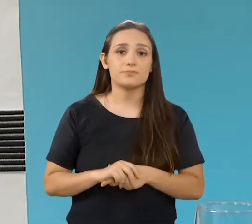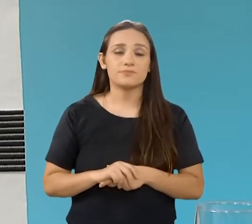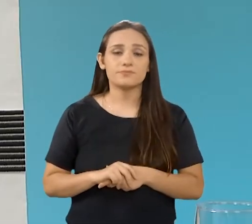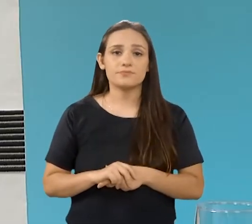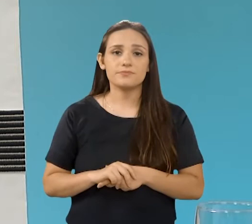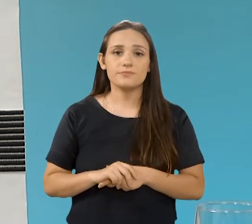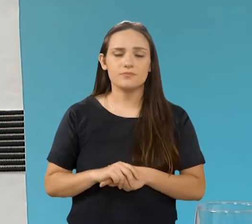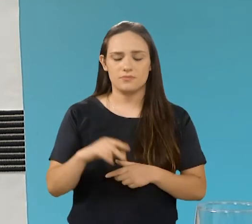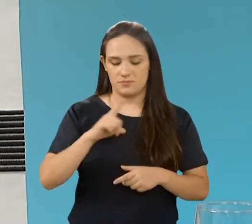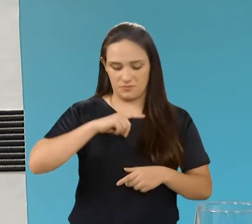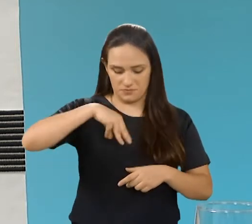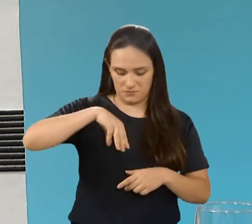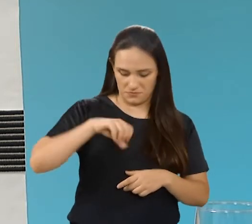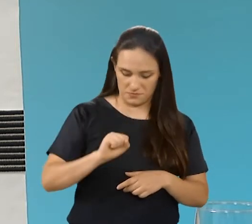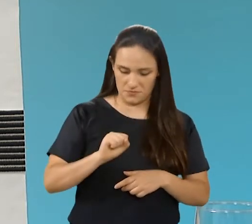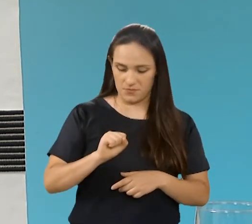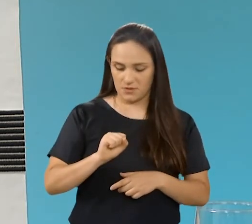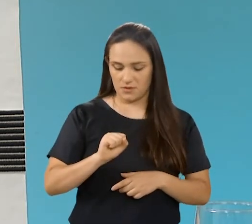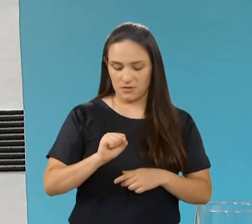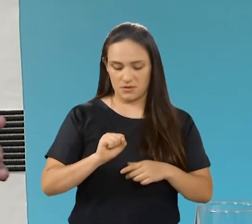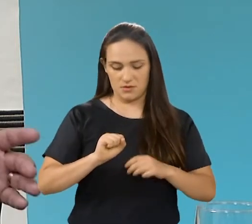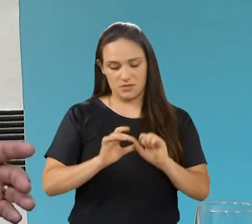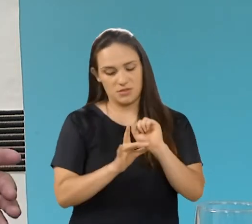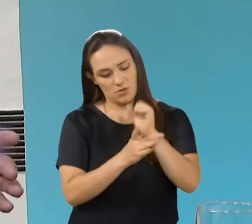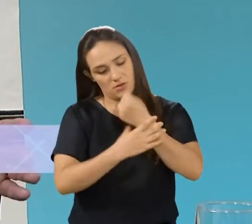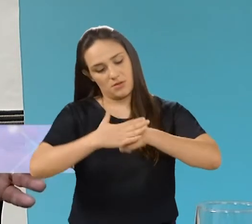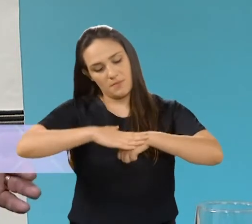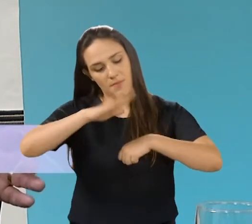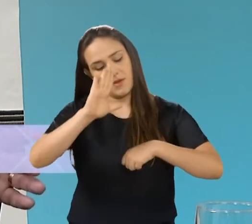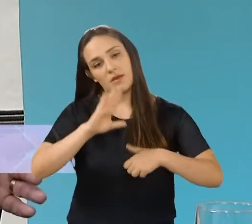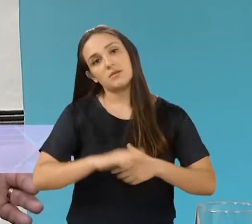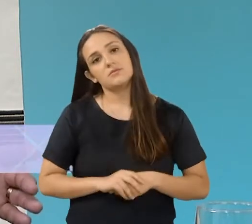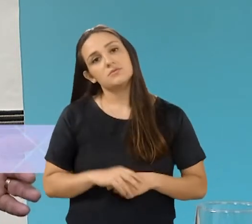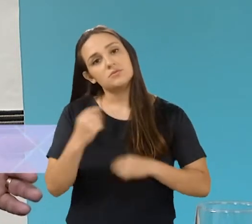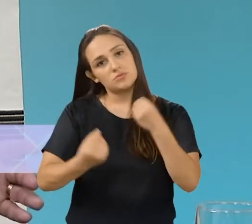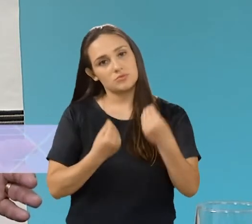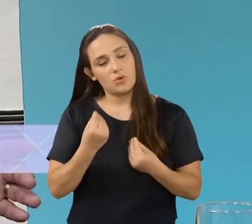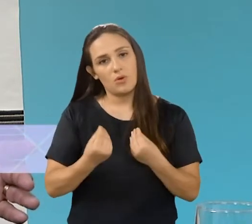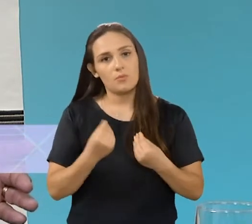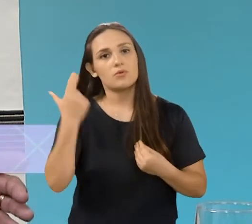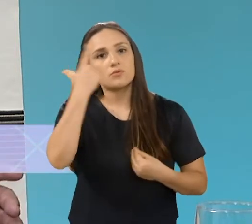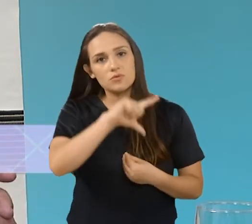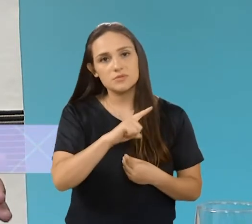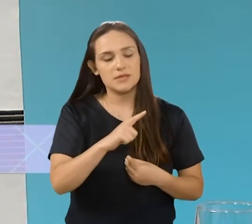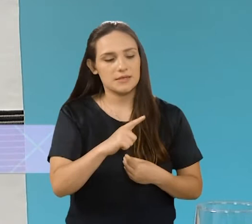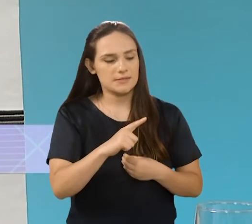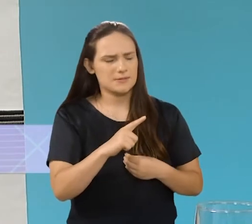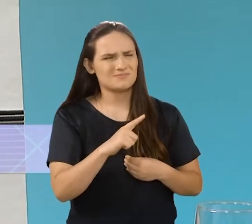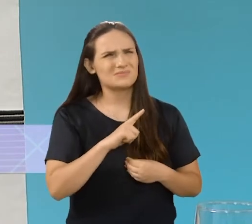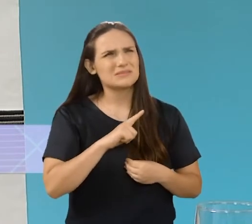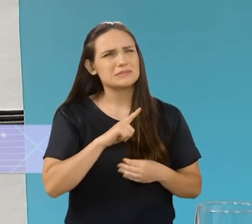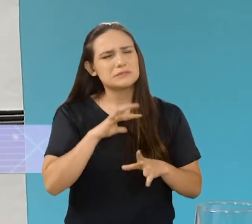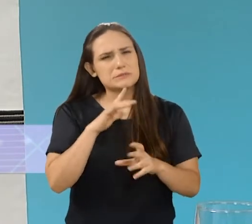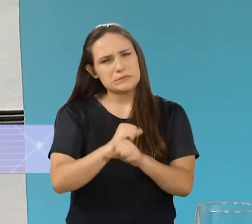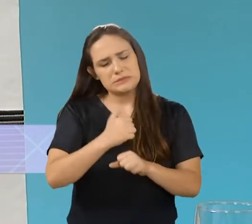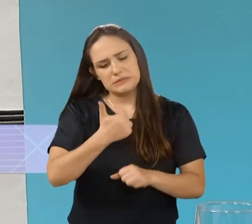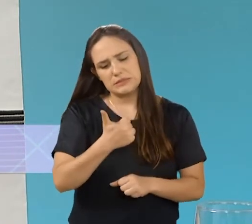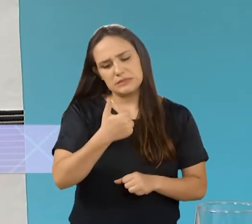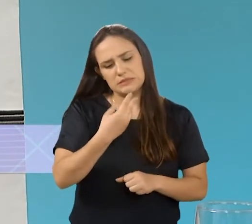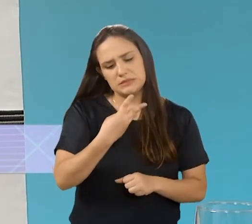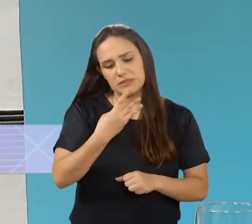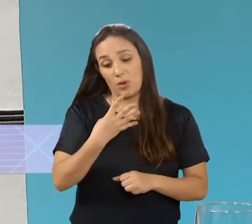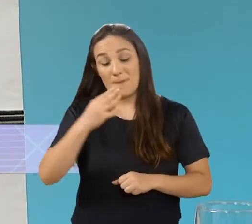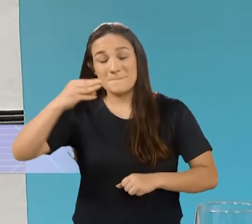Mais Seguro, né, o maior investimento na segurança pública e defesa social da história do Mato Grosso do Sul, nós investimos 134